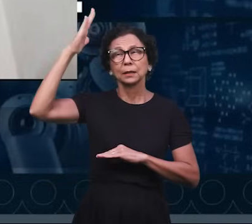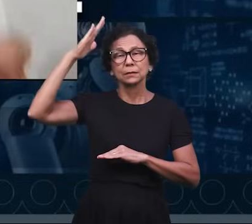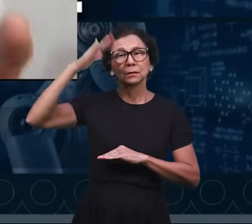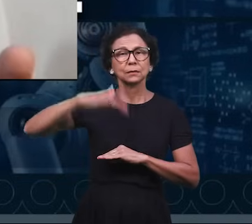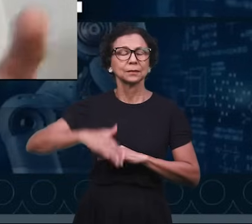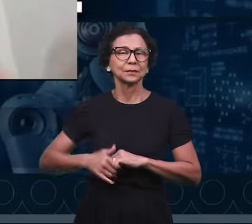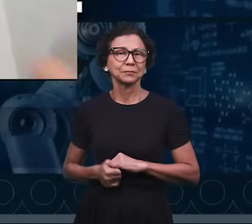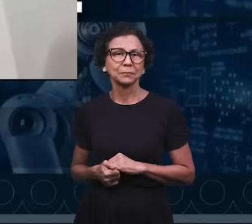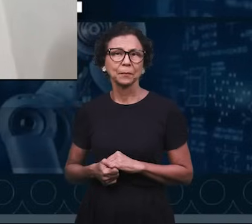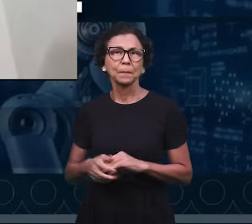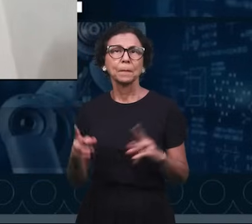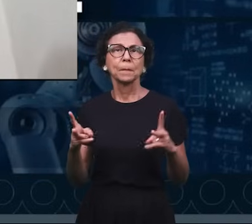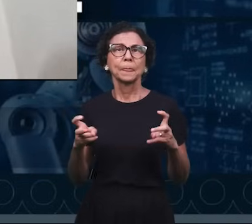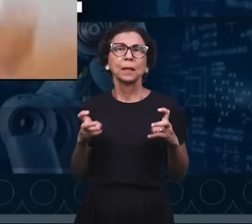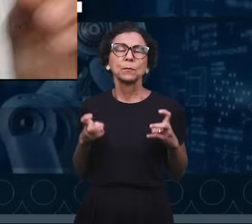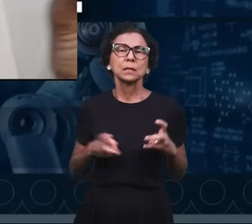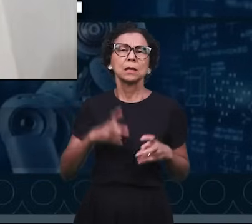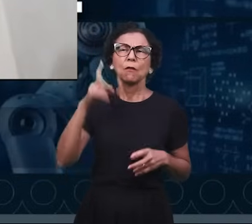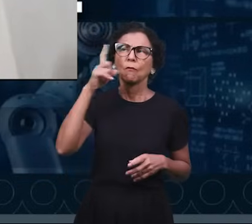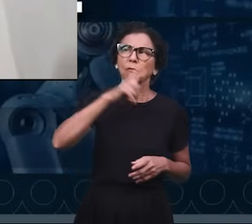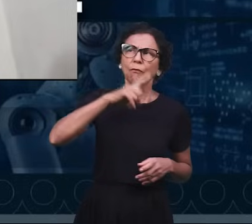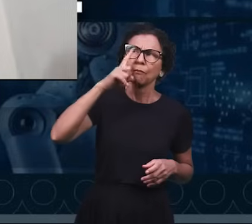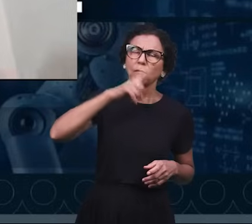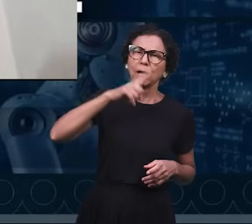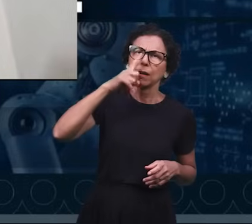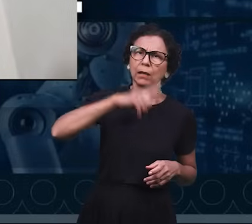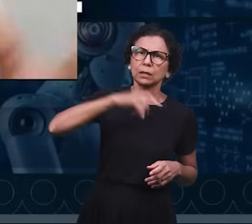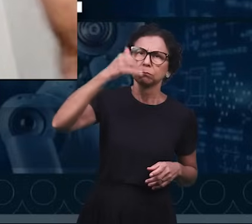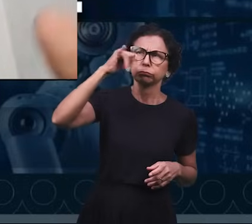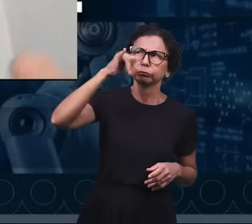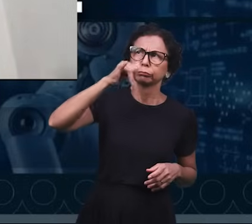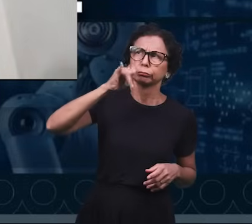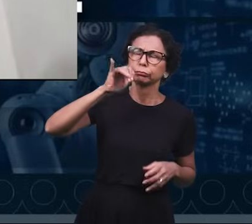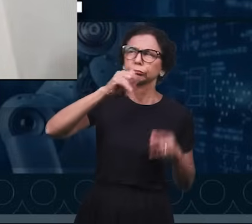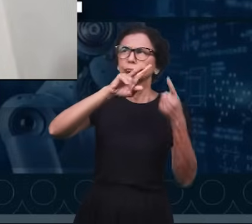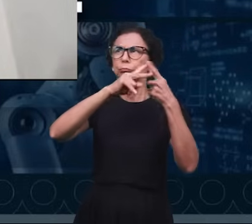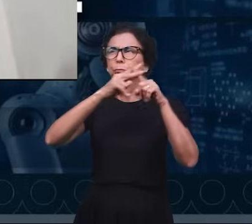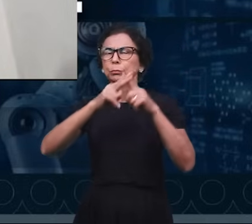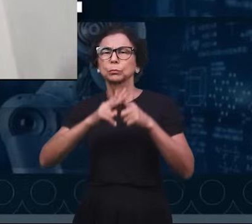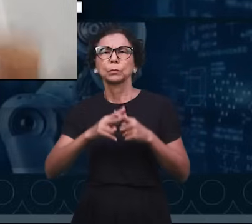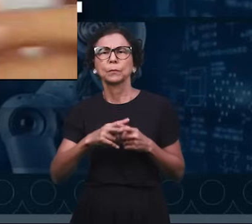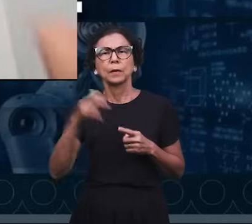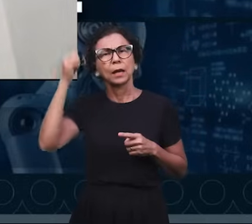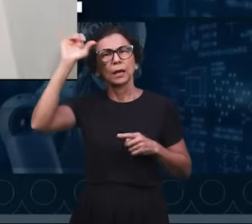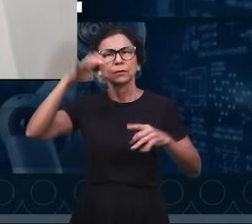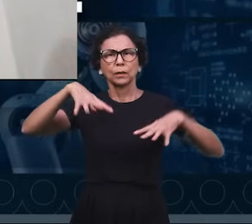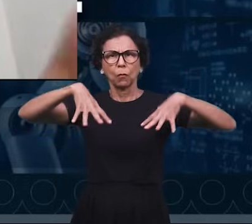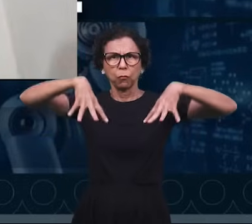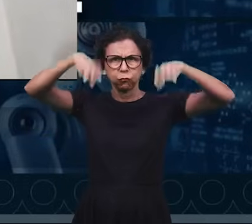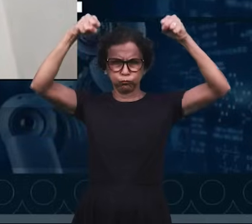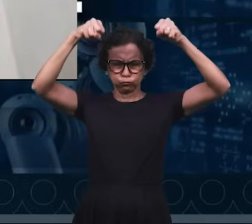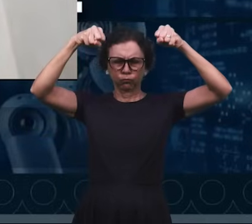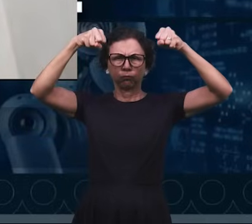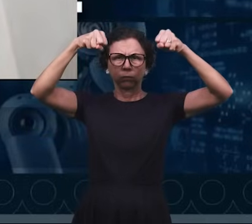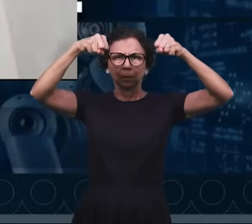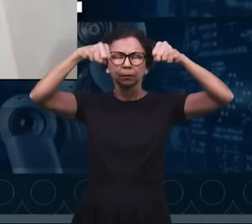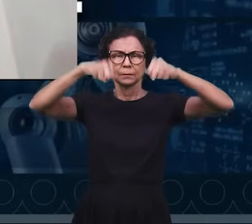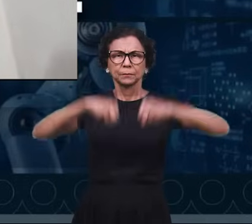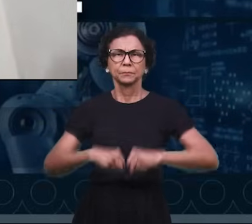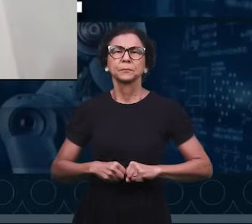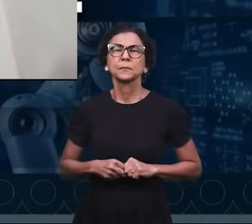energética, também observando, né, onde tem uma falha para que seja corrigido, evitando apagões, entre outros